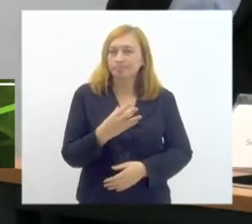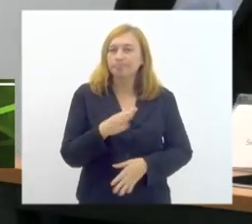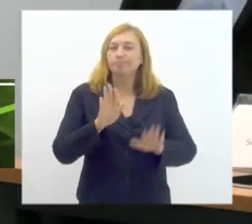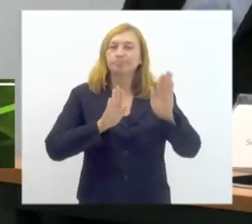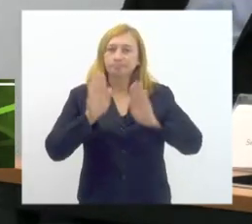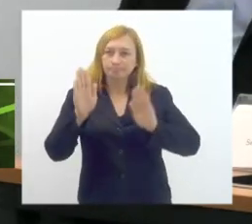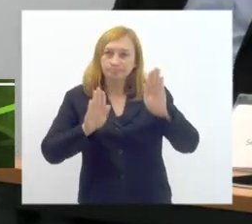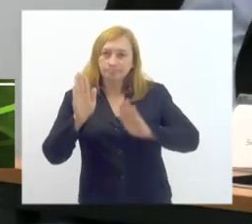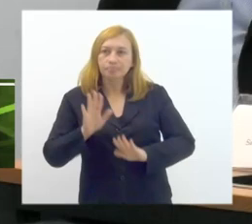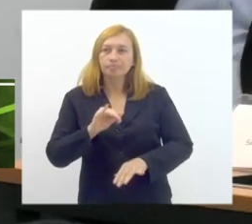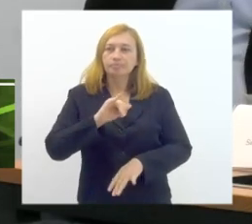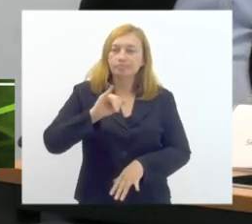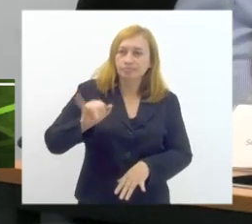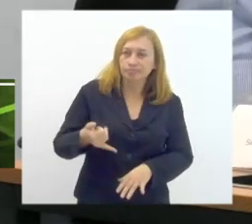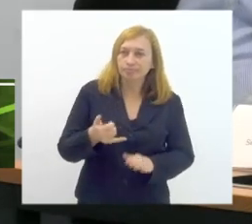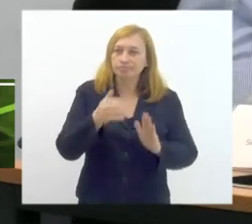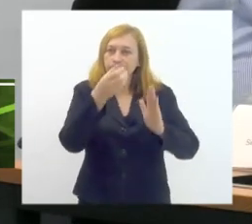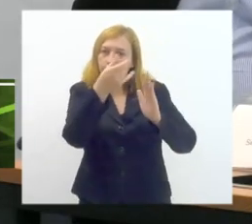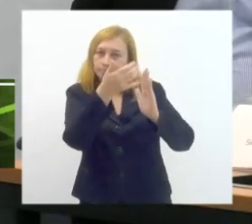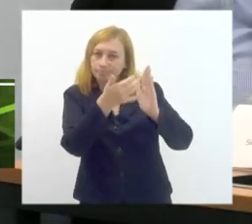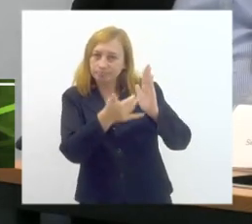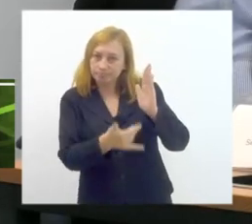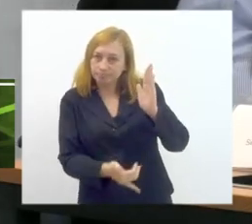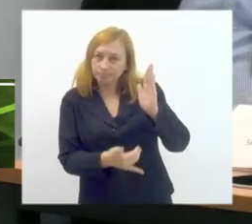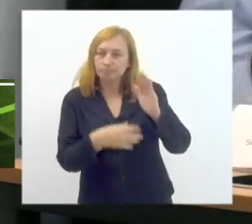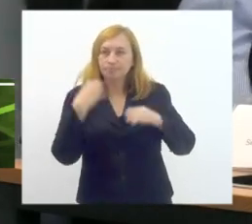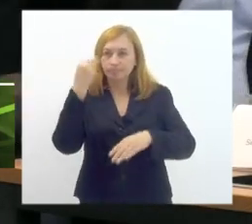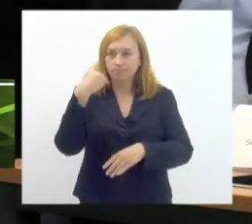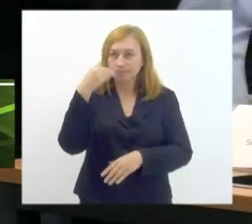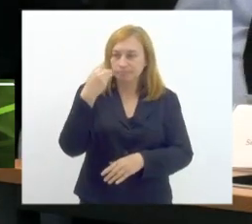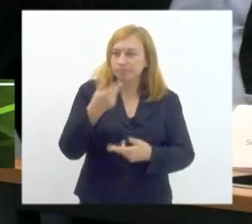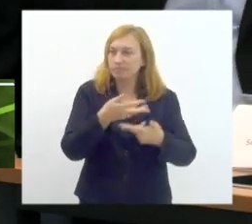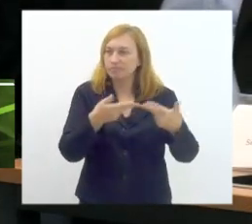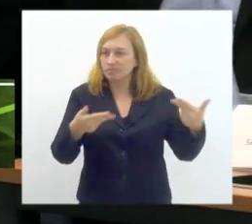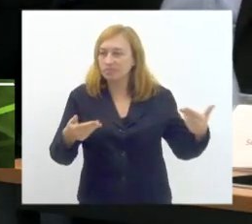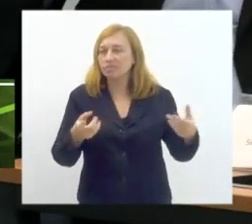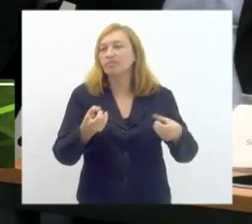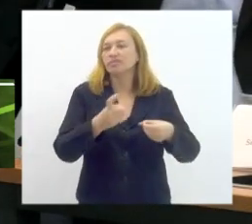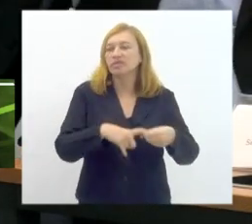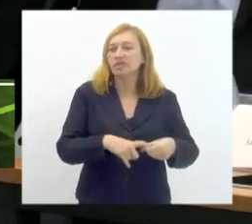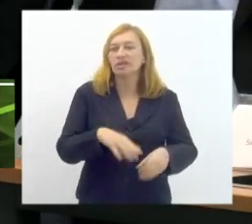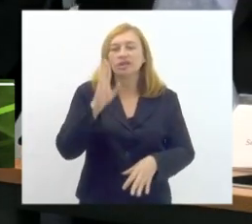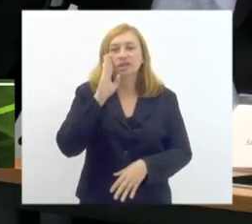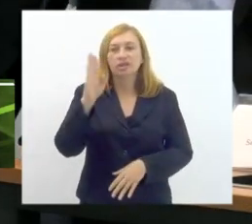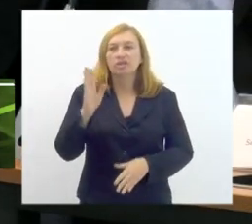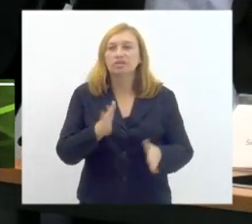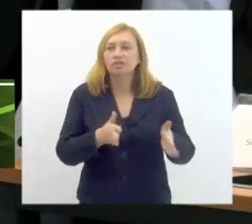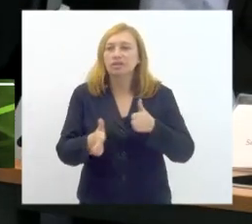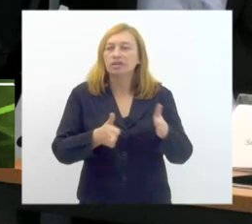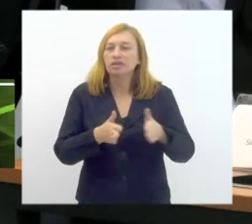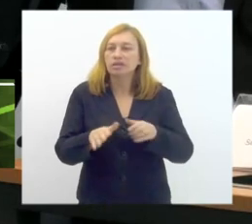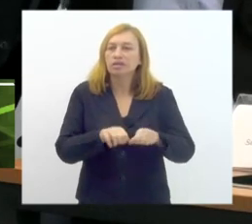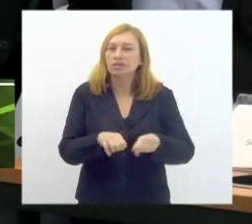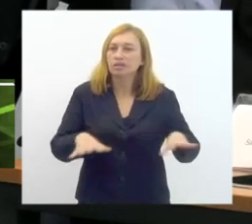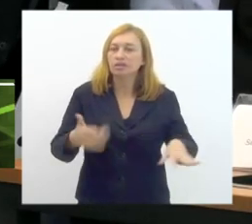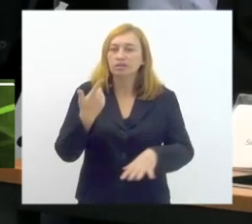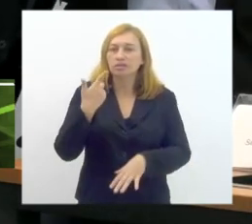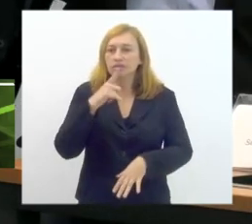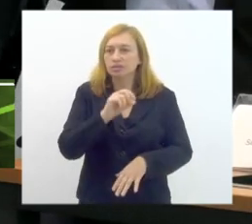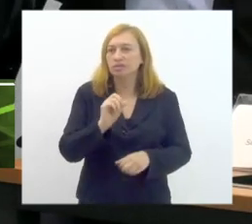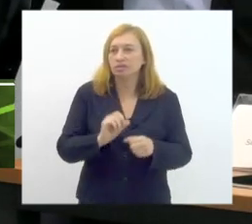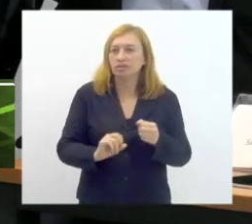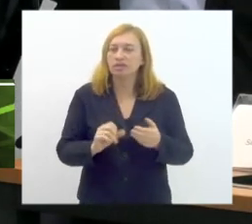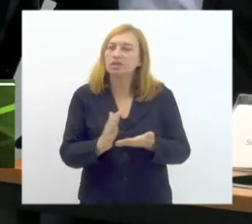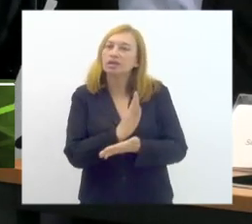licitações, aproveitando a escala, conforme isso é uma experiência de vários consórcios, principalmente na época da pandemia, nós conseguimos realizar